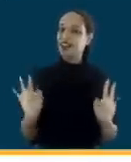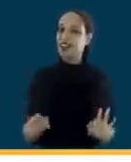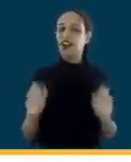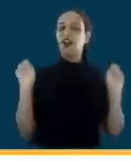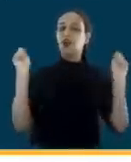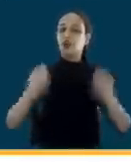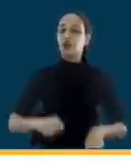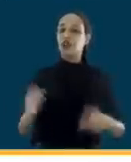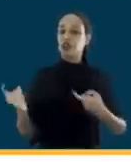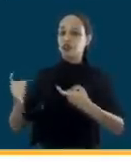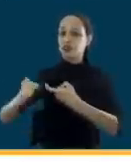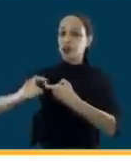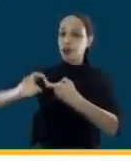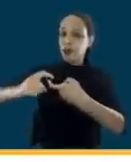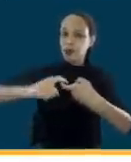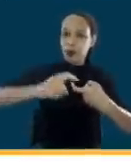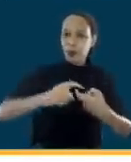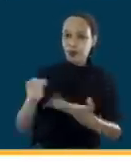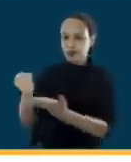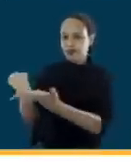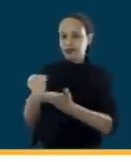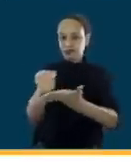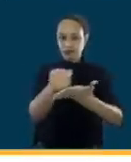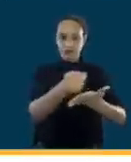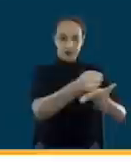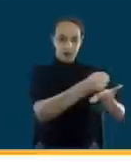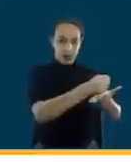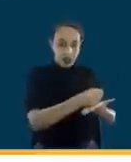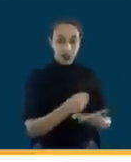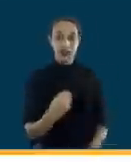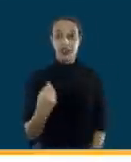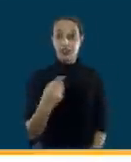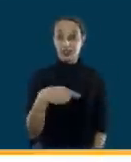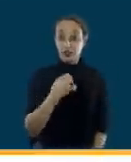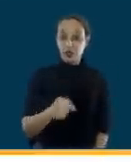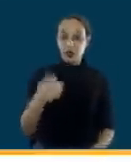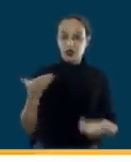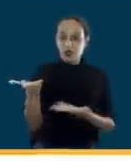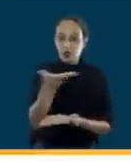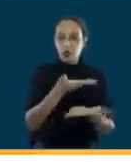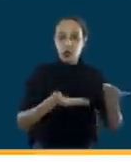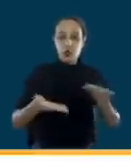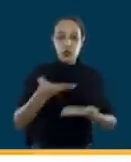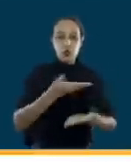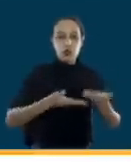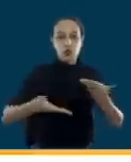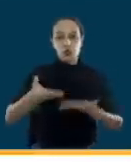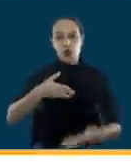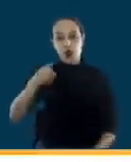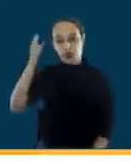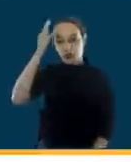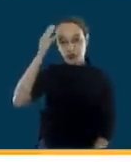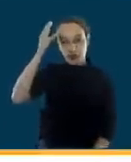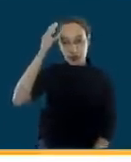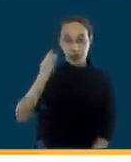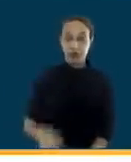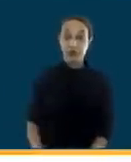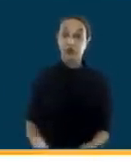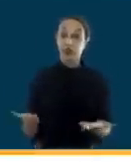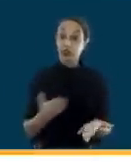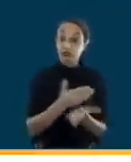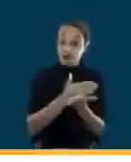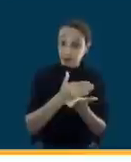com essa colaboração de vocês, emprestando a todos o seu conhecimento. Essa iniciativa faz parte